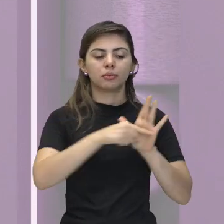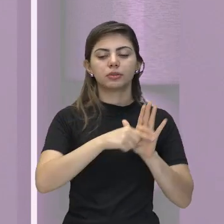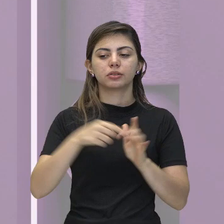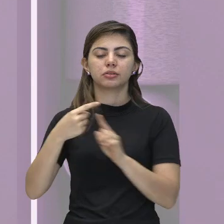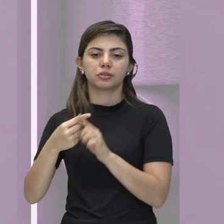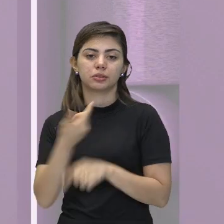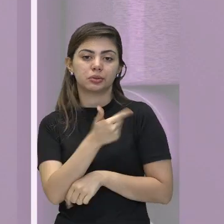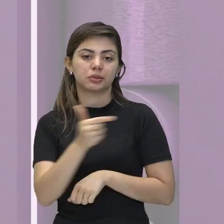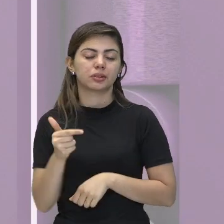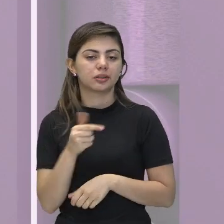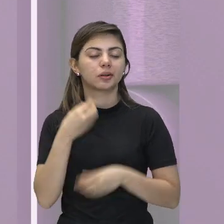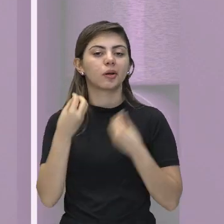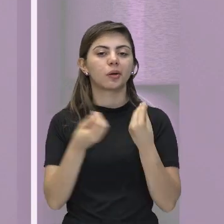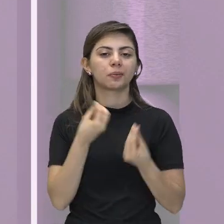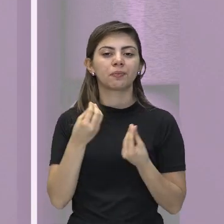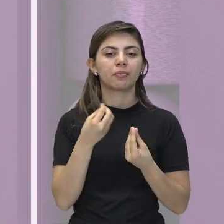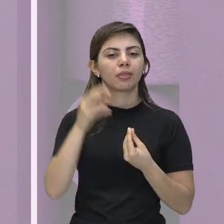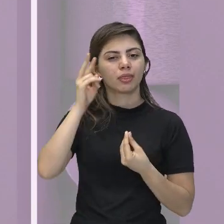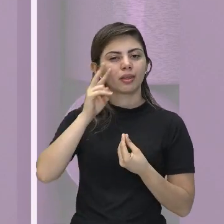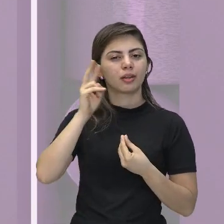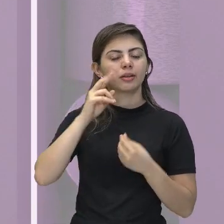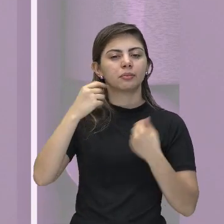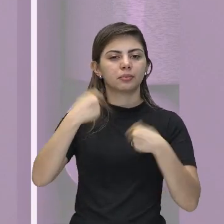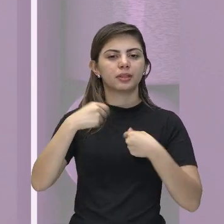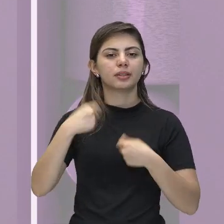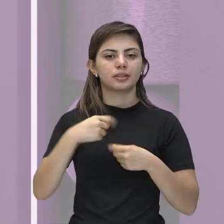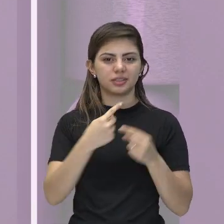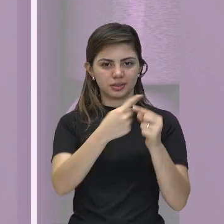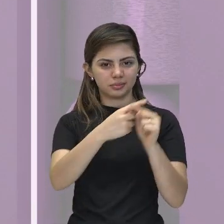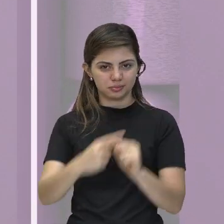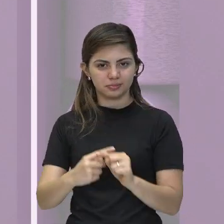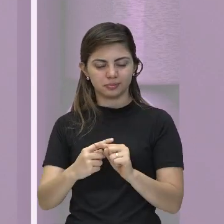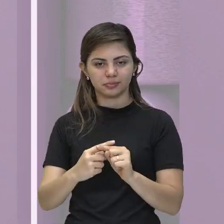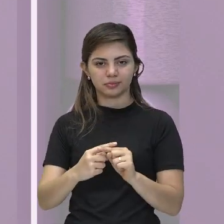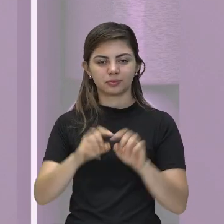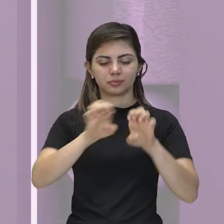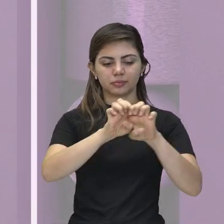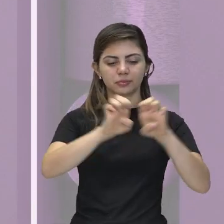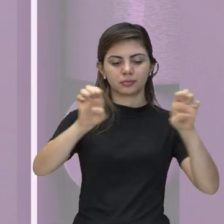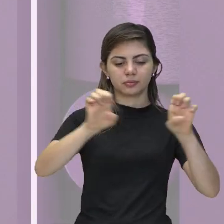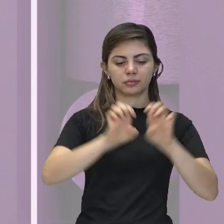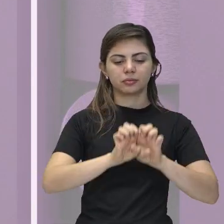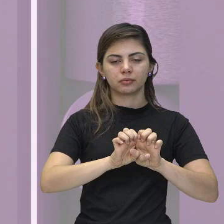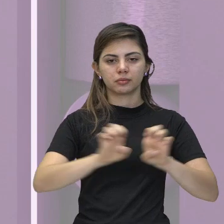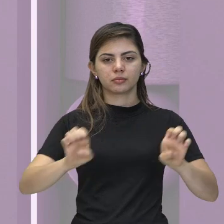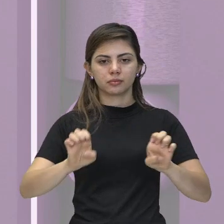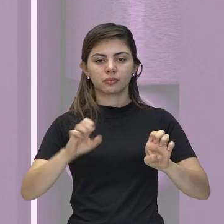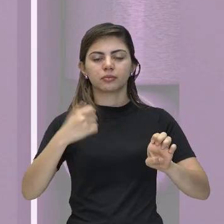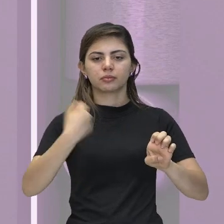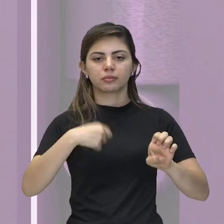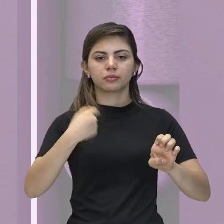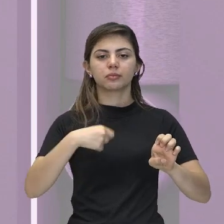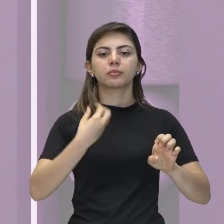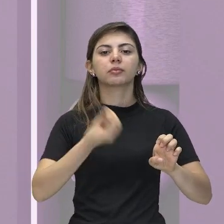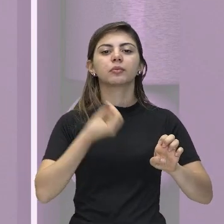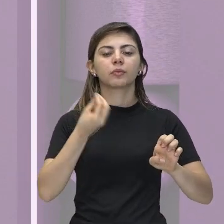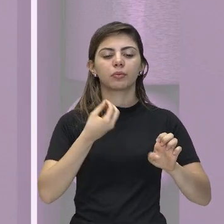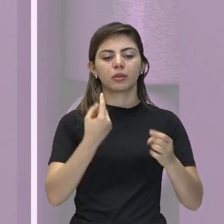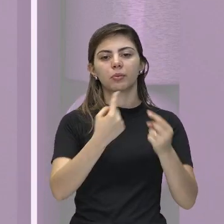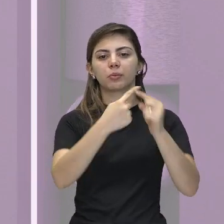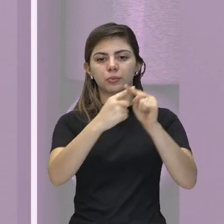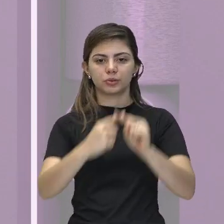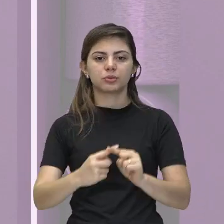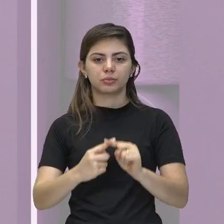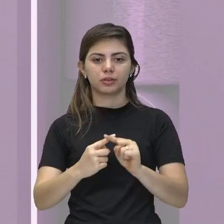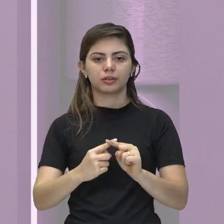simétricos, o que a gente vai fazer? A gente vai fazer aquele esqueminha lá, multiplica a primeira equação pelo coeficiente da letra